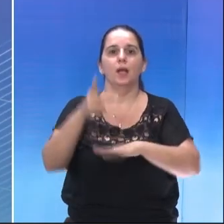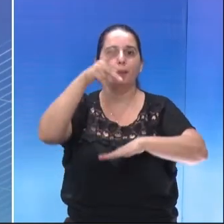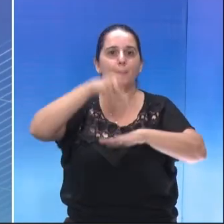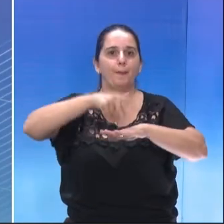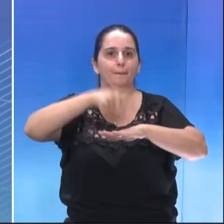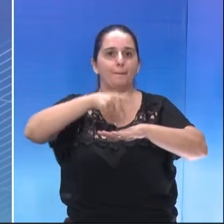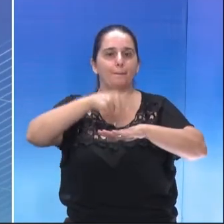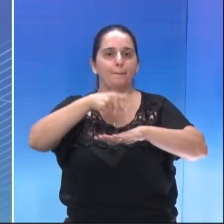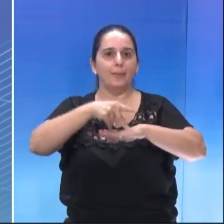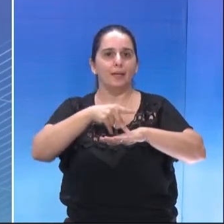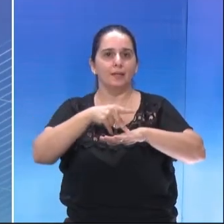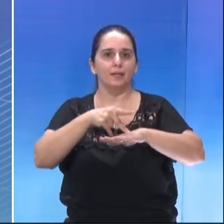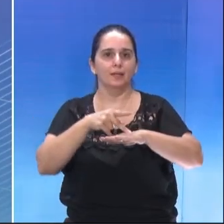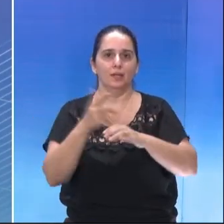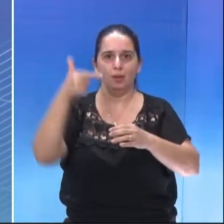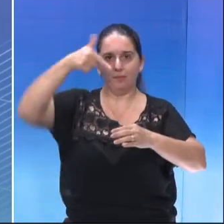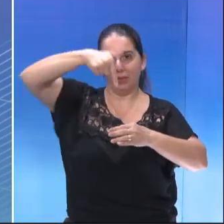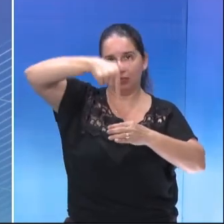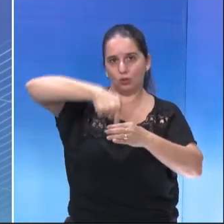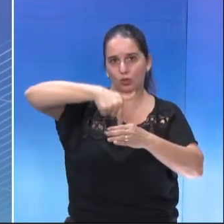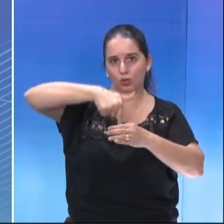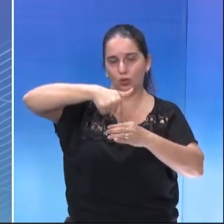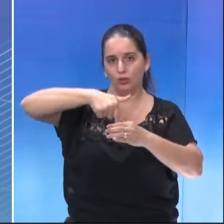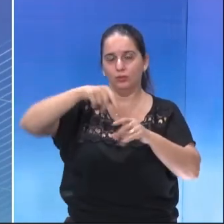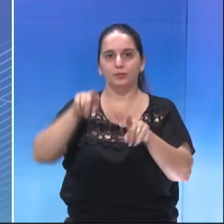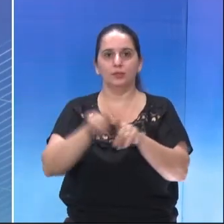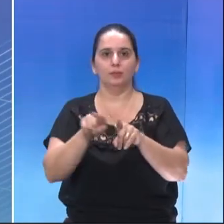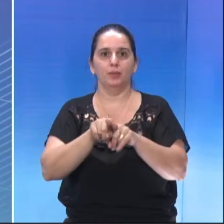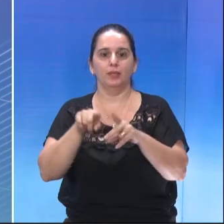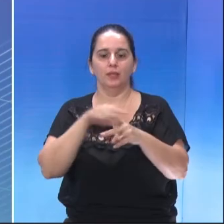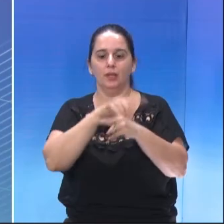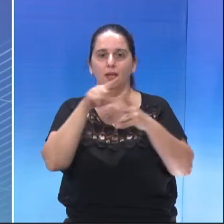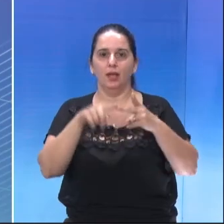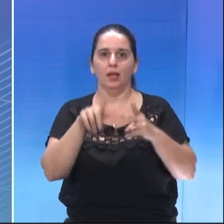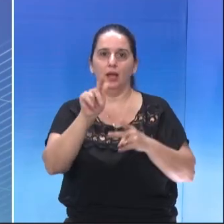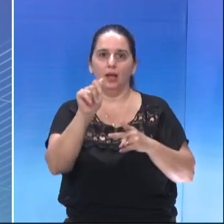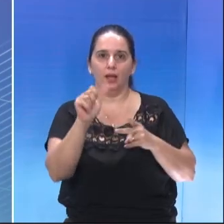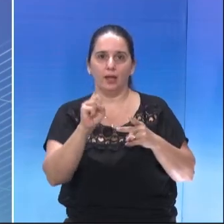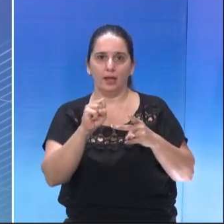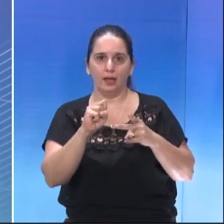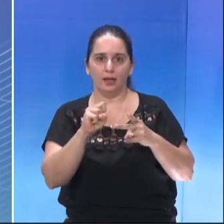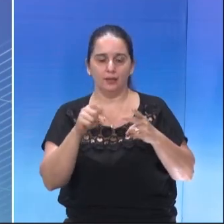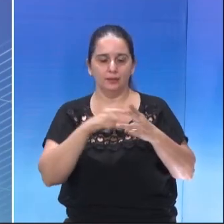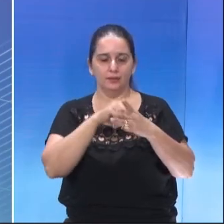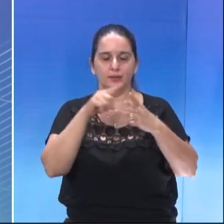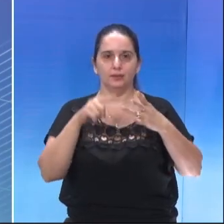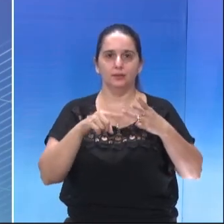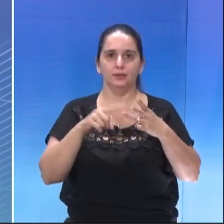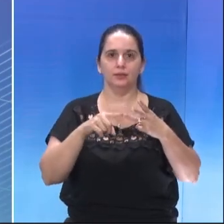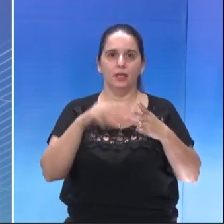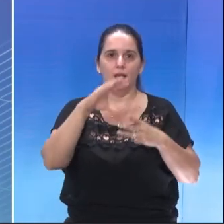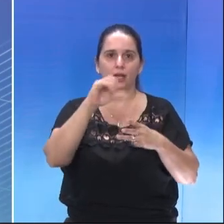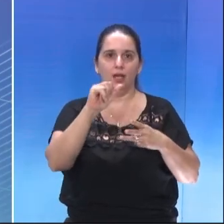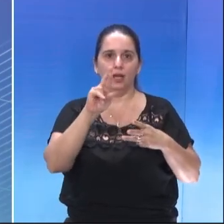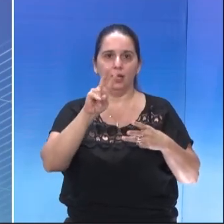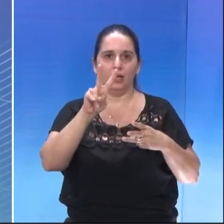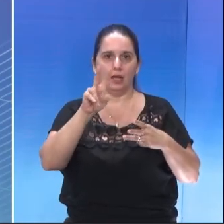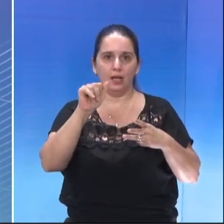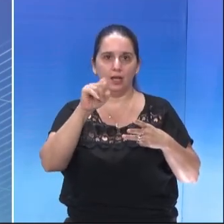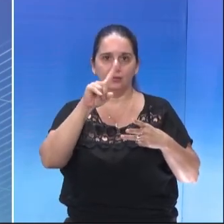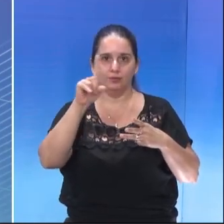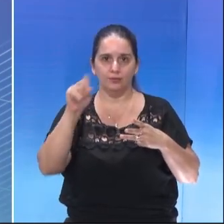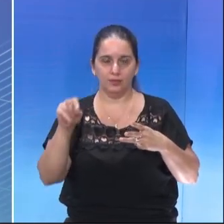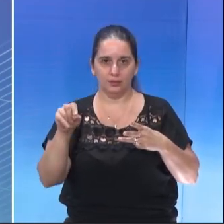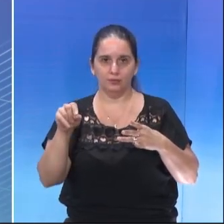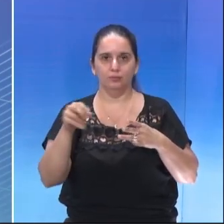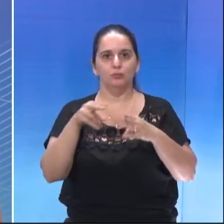gás natural, tá certo? Então, é importante, do carvão mineral, é importante associar, tá certo? Esses períodos geológicos para